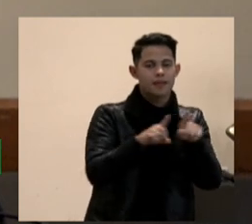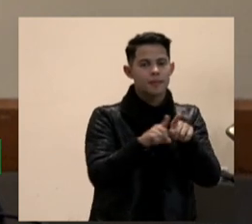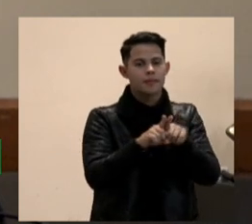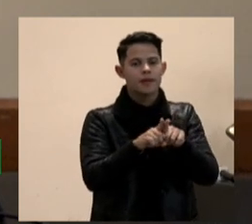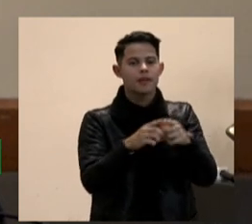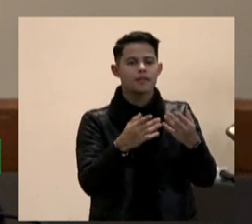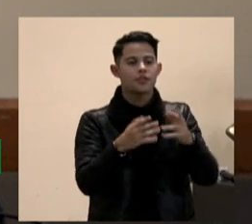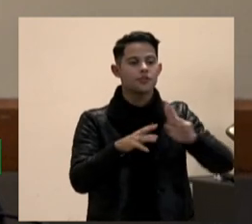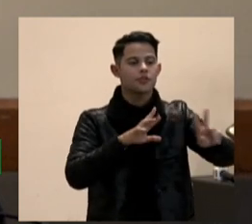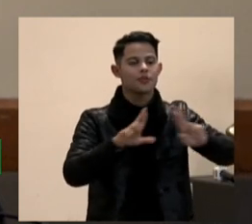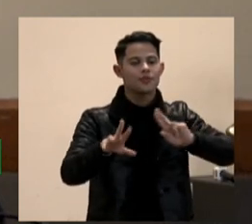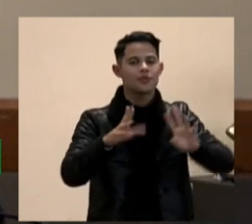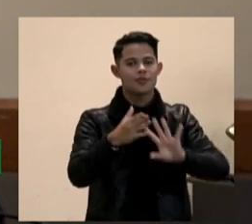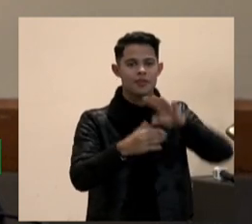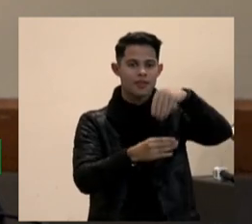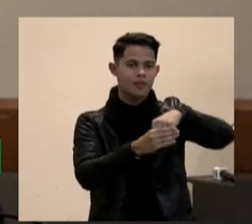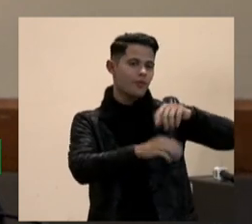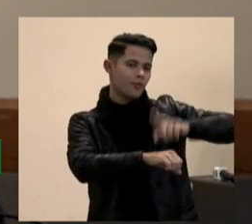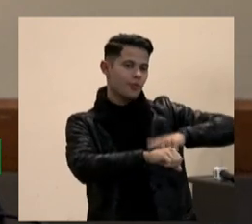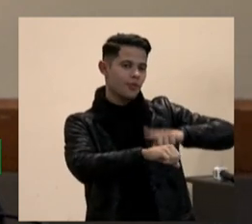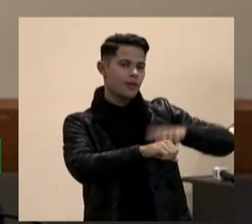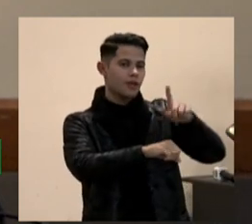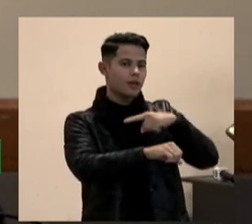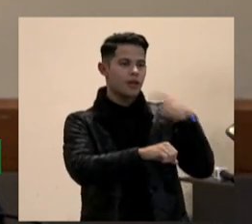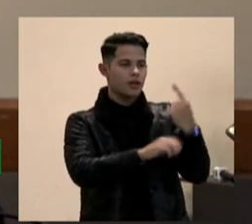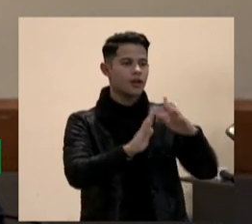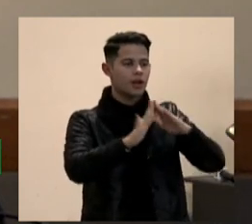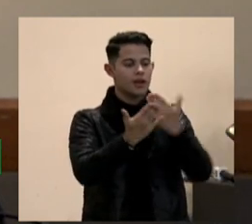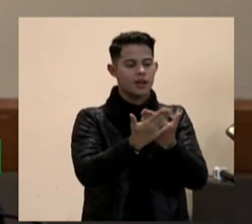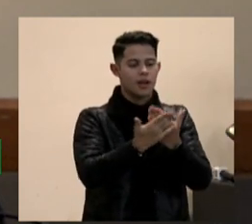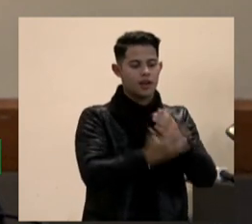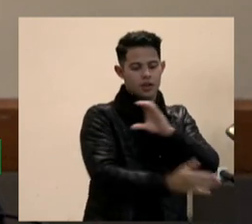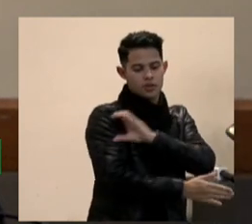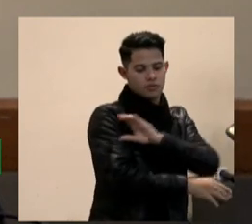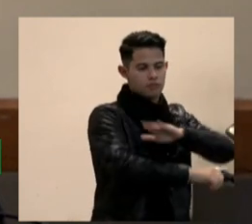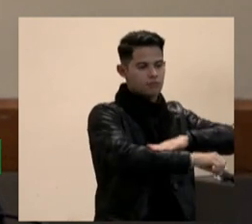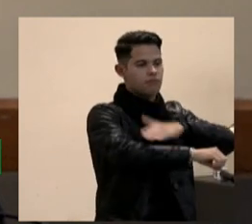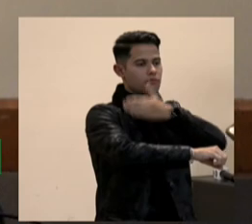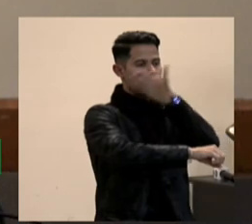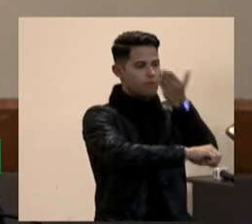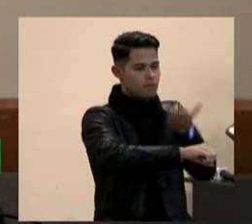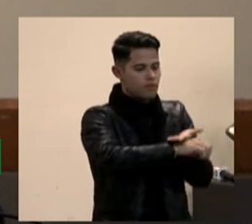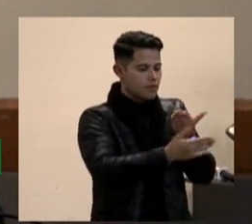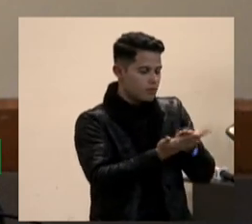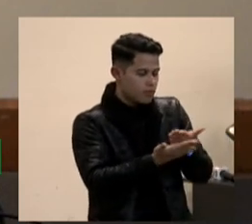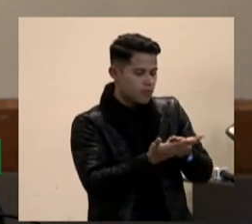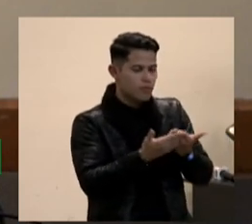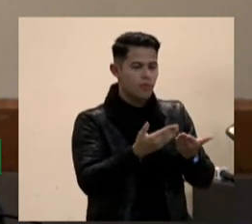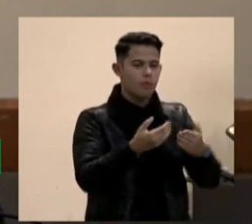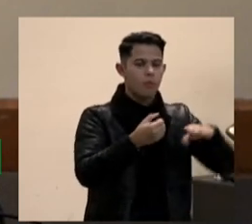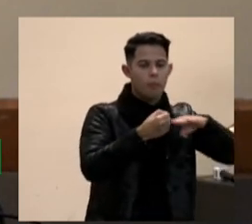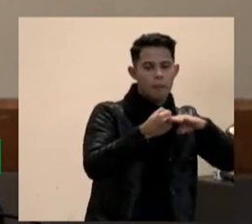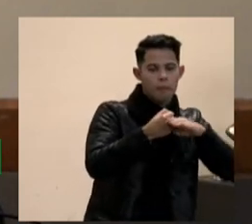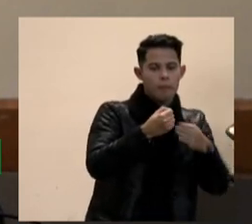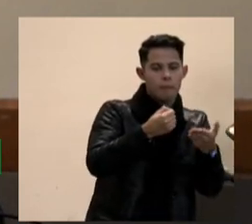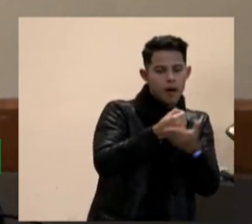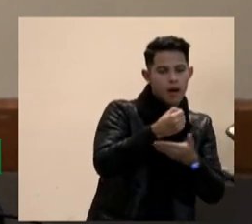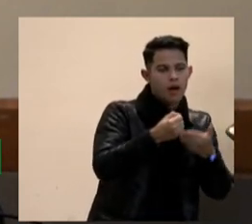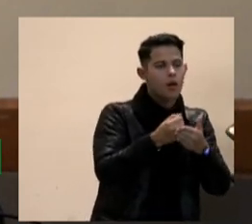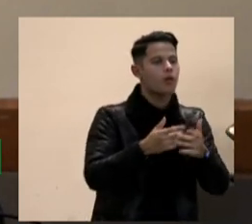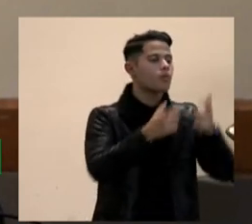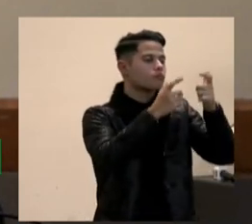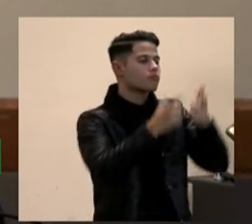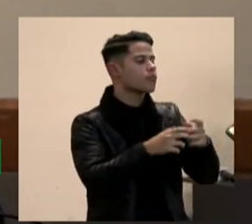diferenciados, até mesmo quando a gente pensa numa creche período integral, uma creche período parcial, se é uma creche do campo, se é uma